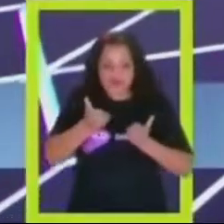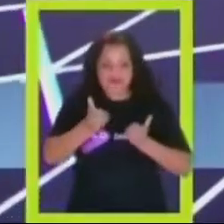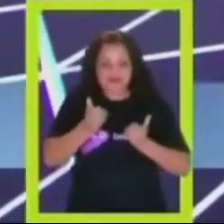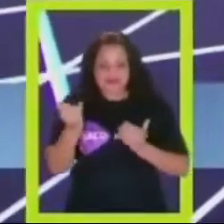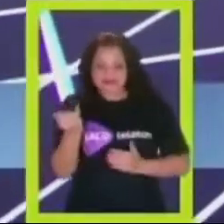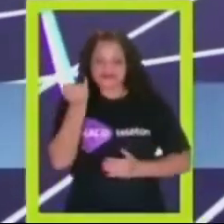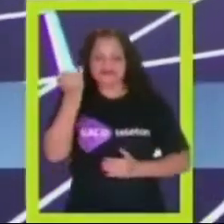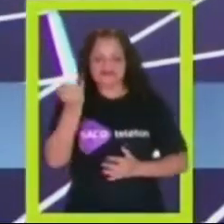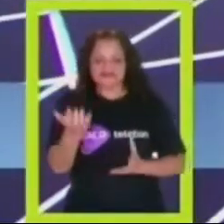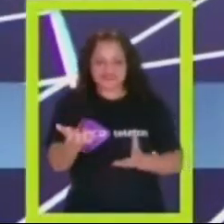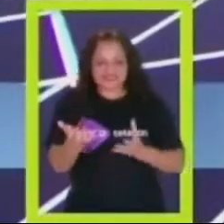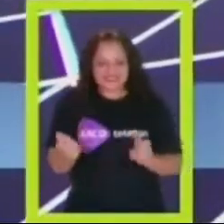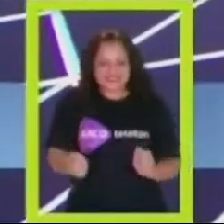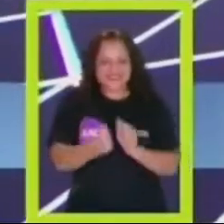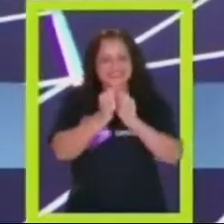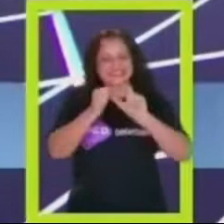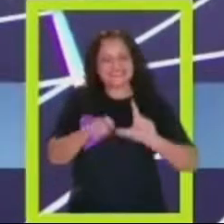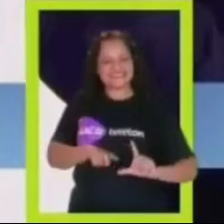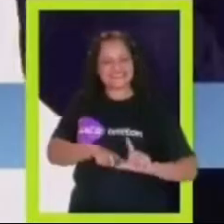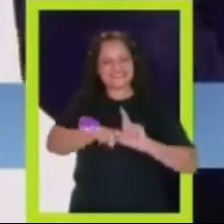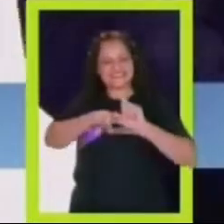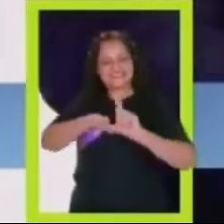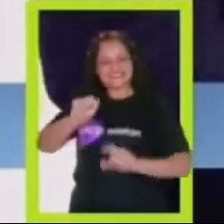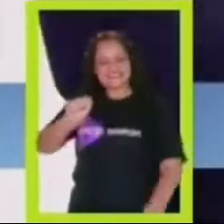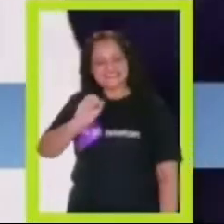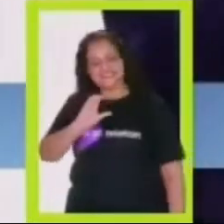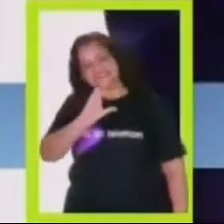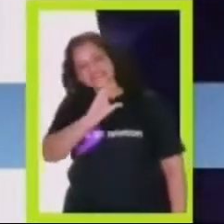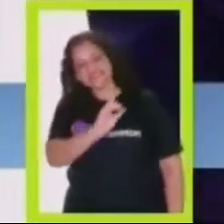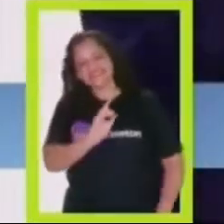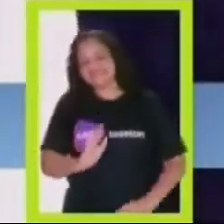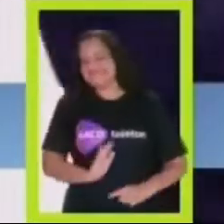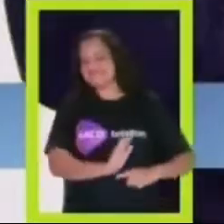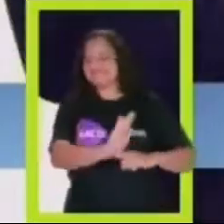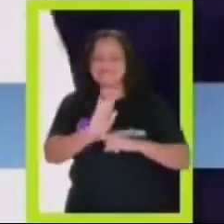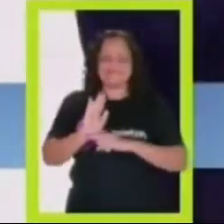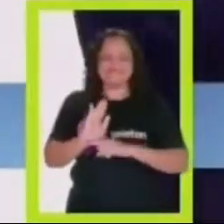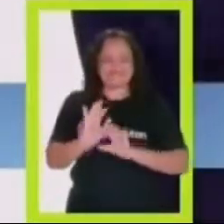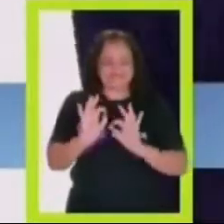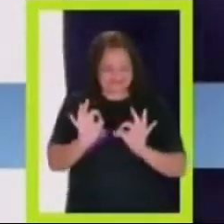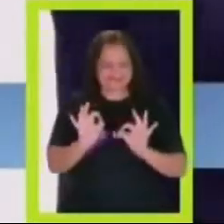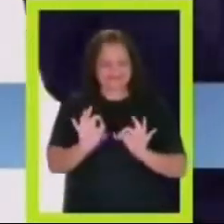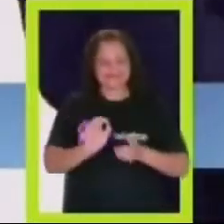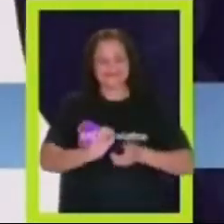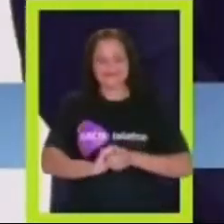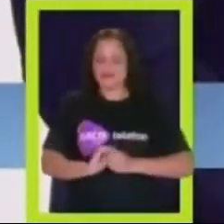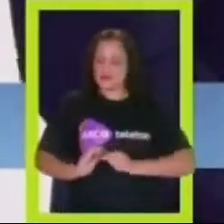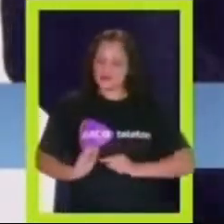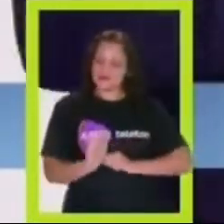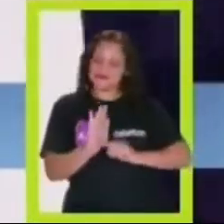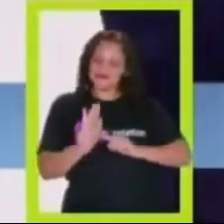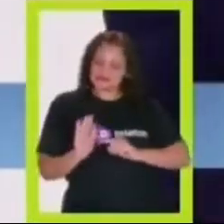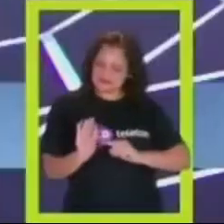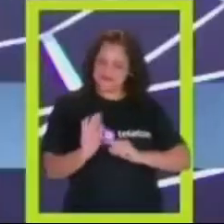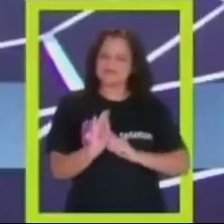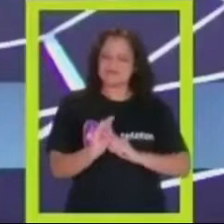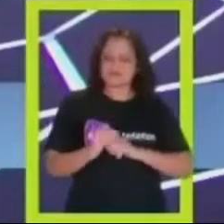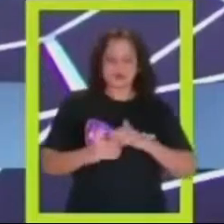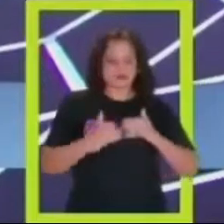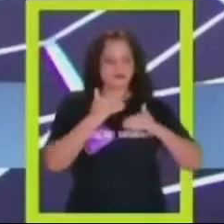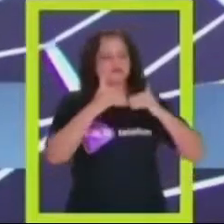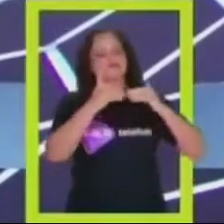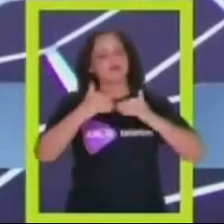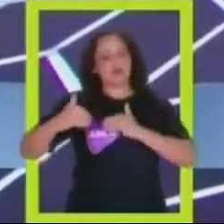com o Teleton, junto com a ACD, ajudar, né? a eles contribuírem com esse processo, com